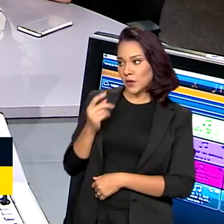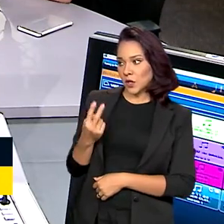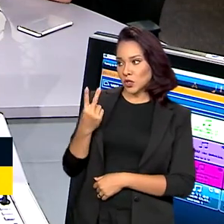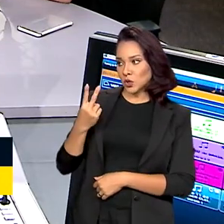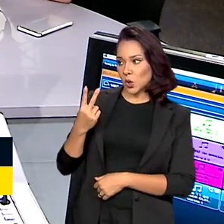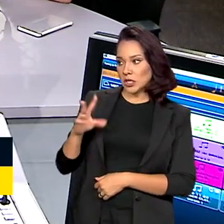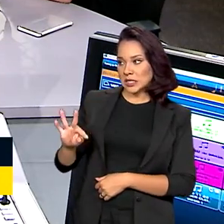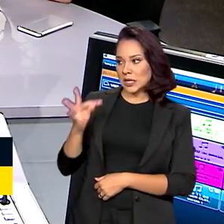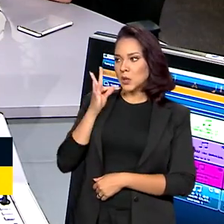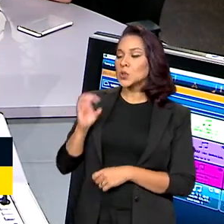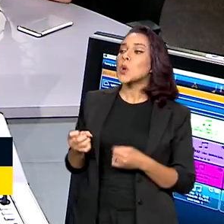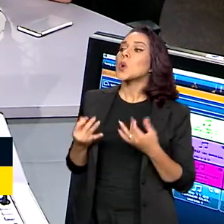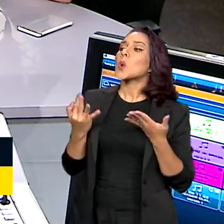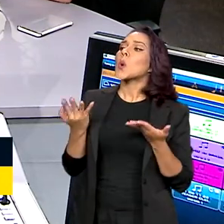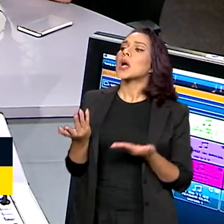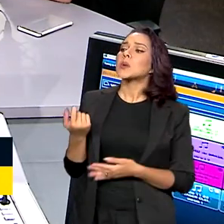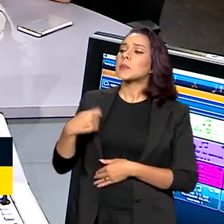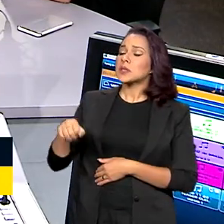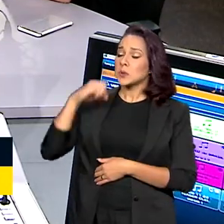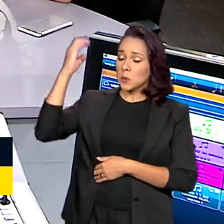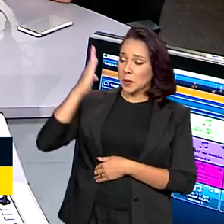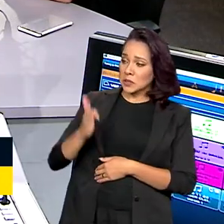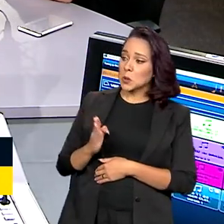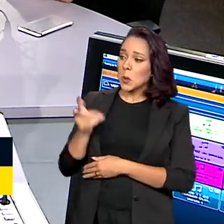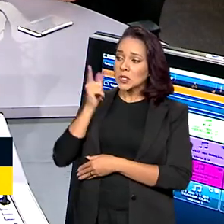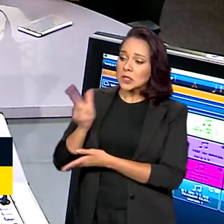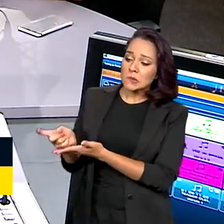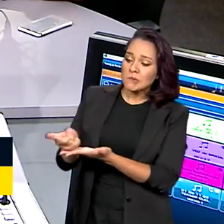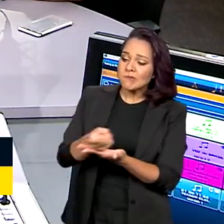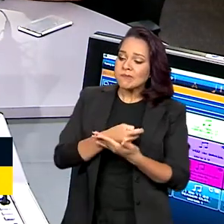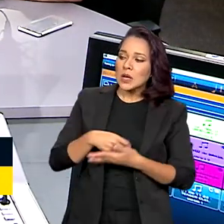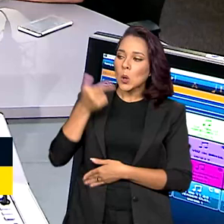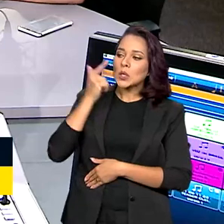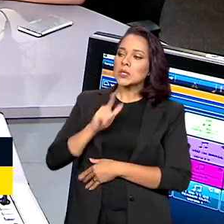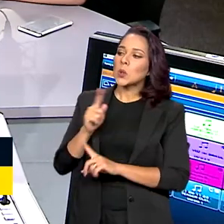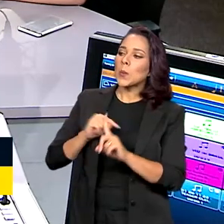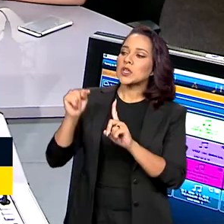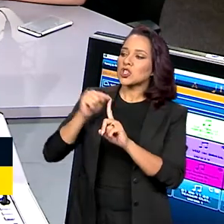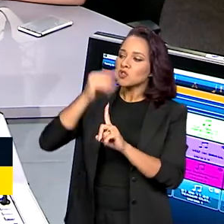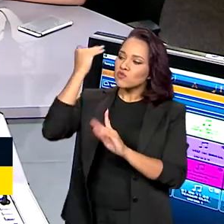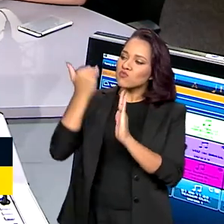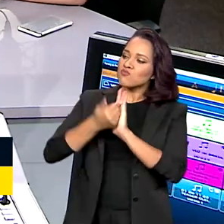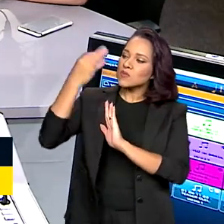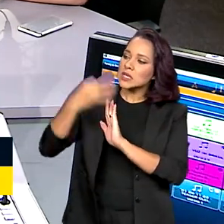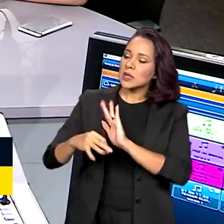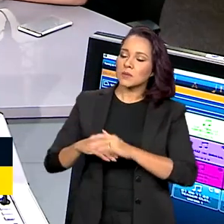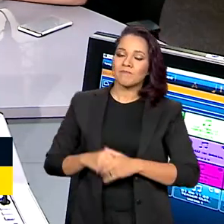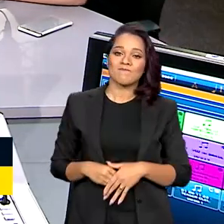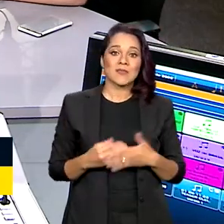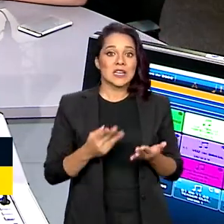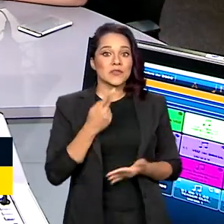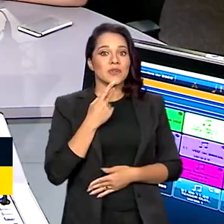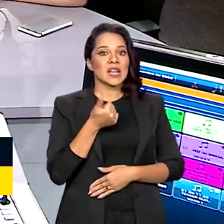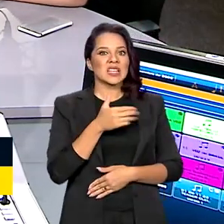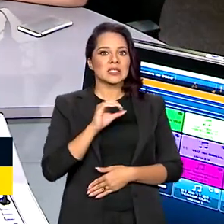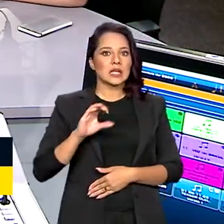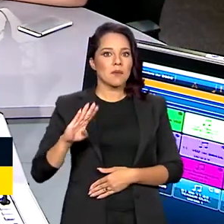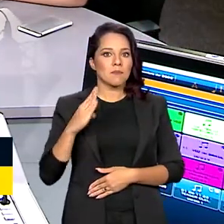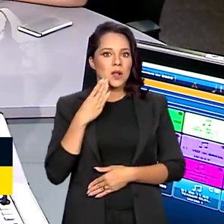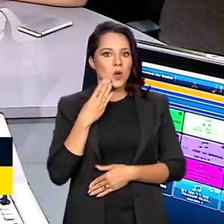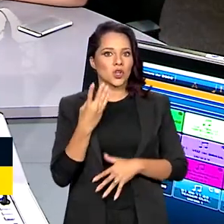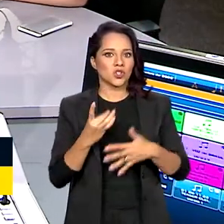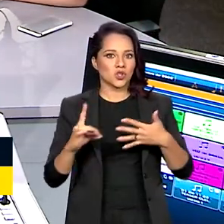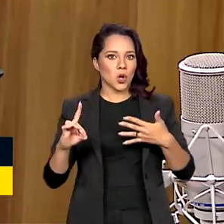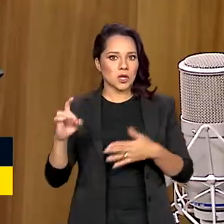2 trilhões, quanto seria necessário para que o Brasil arrecadasse para conseguir se atingir essas metas? Se fala muito em US$100 bilhões